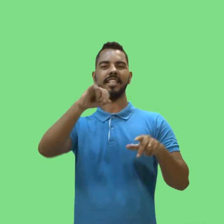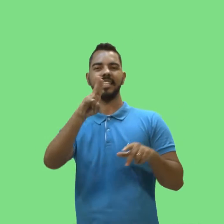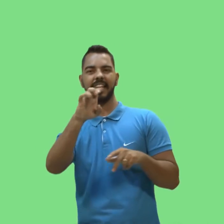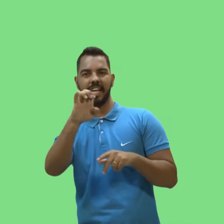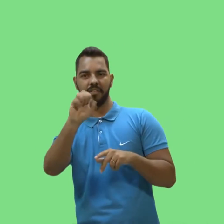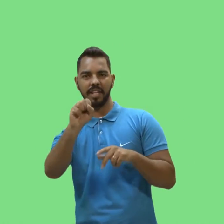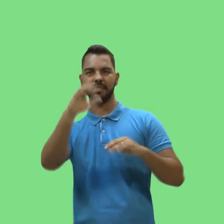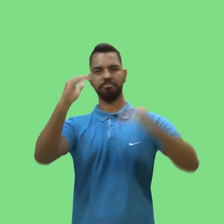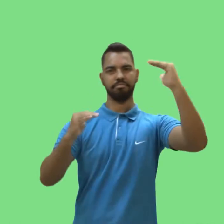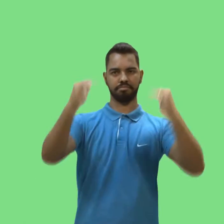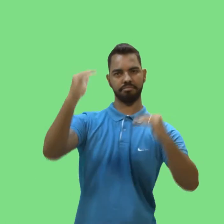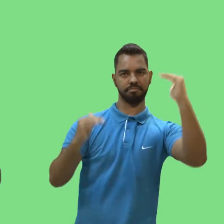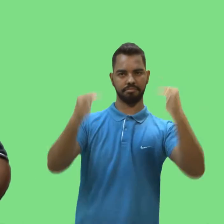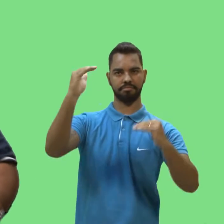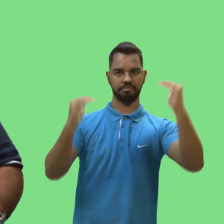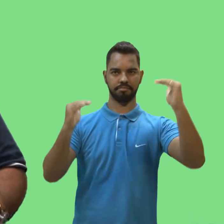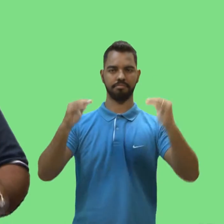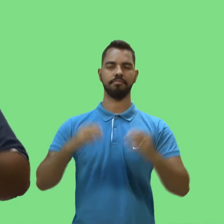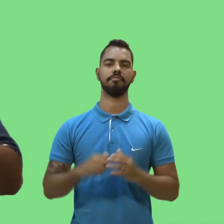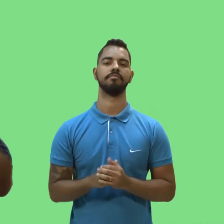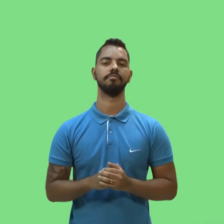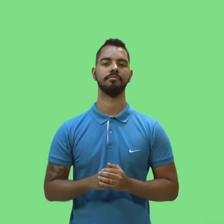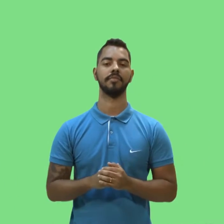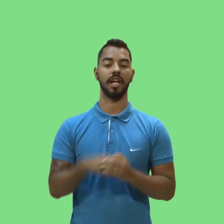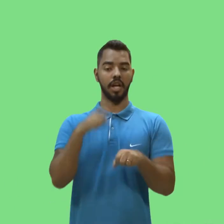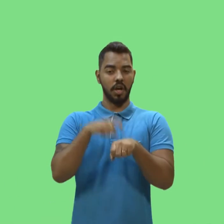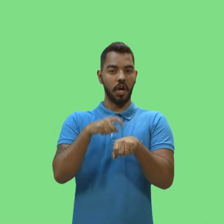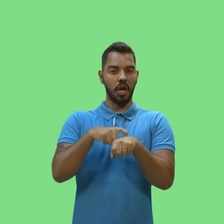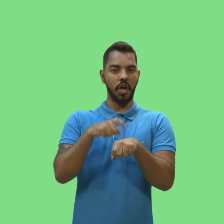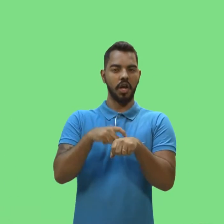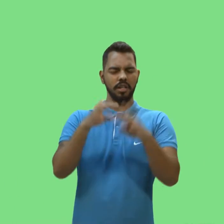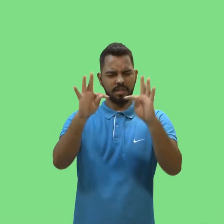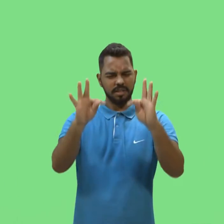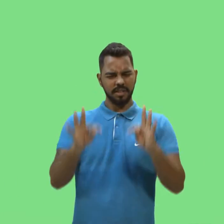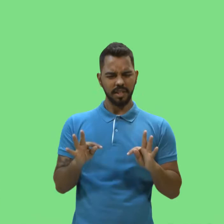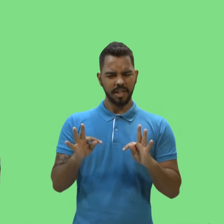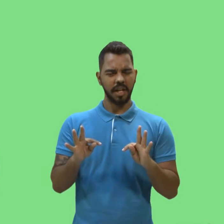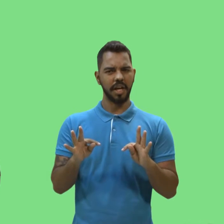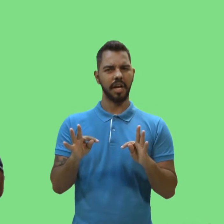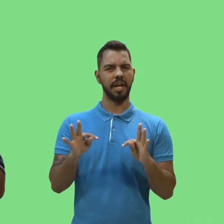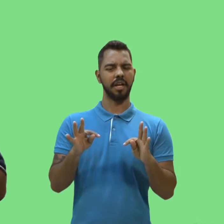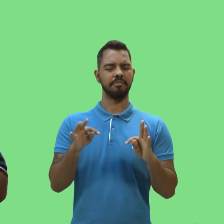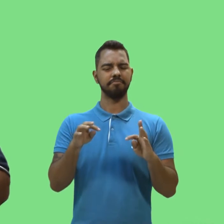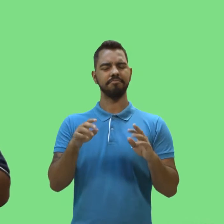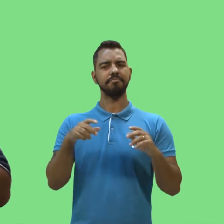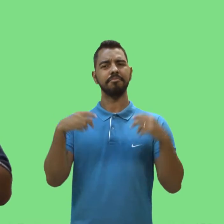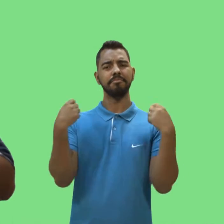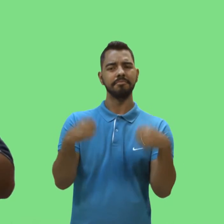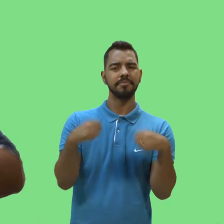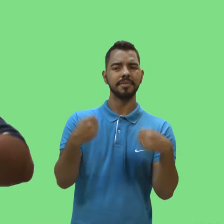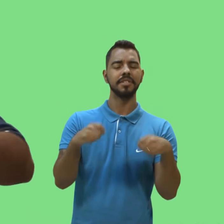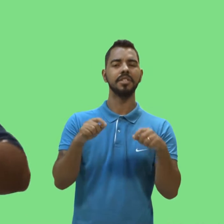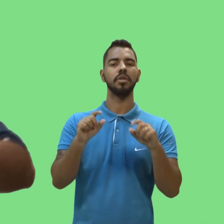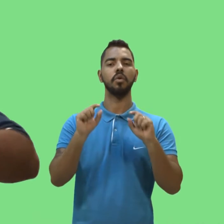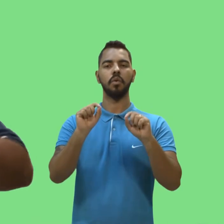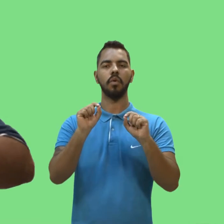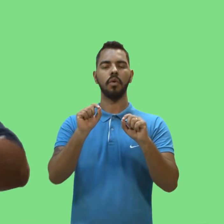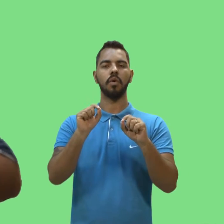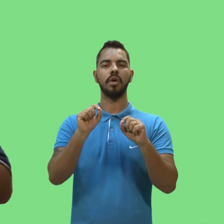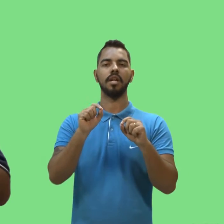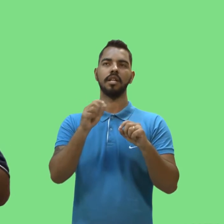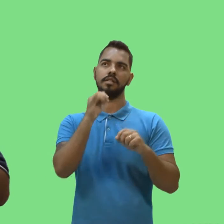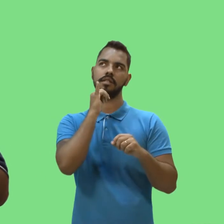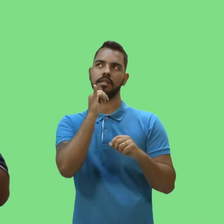externo, quando se trata de material envelopado, e também com a estética do texto. A mala direta é enviada